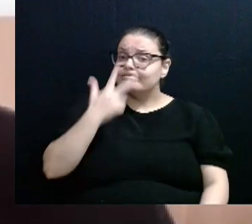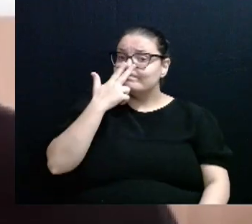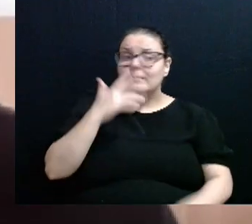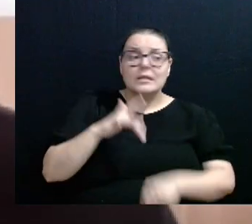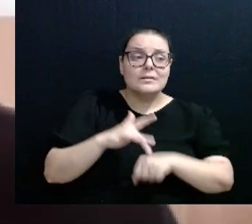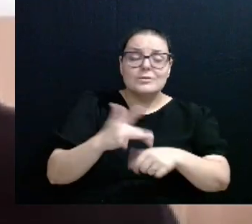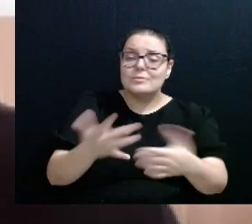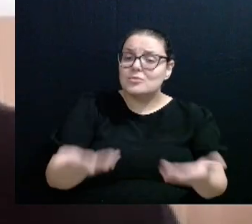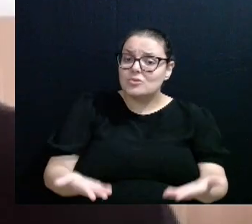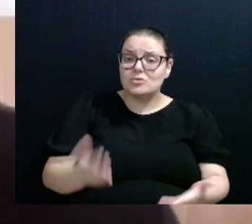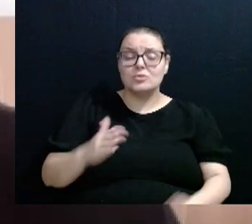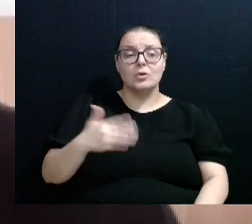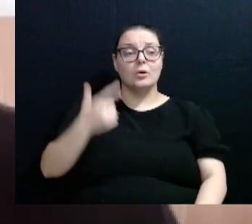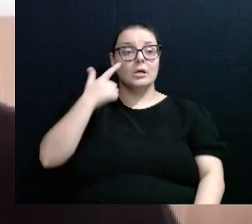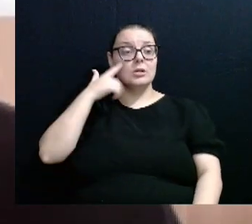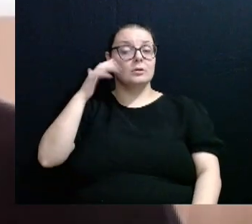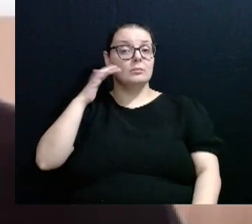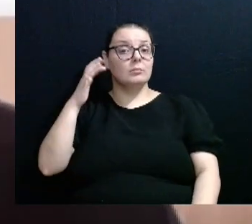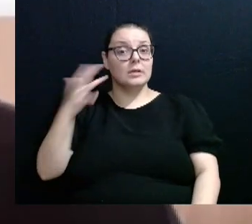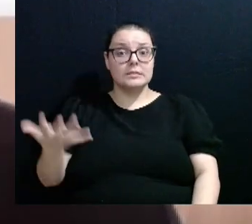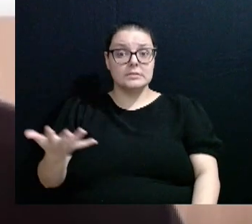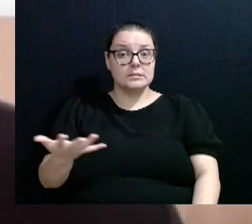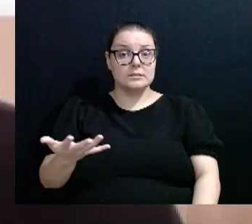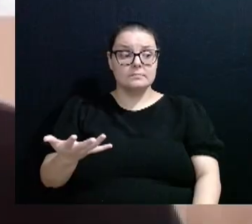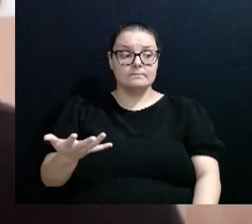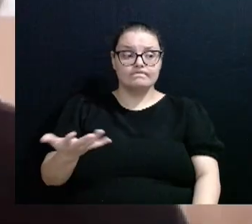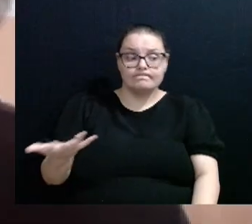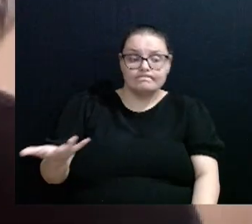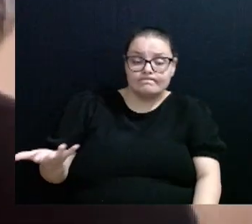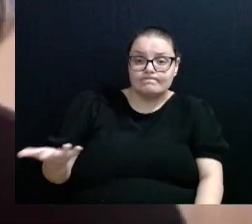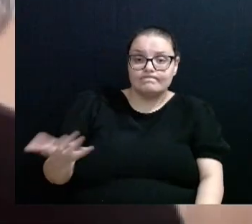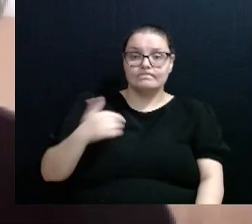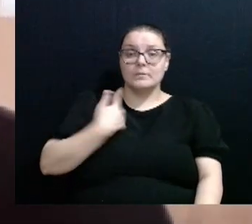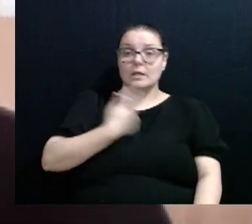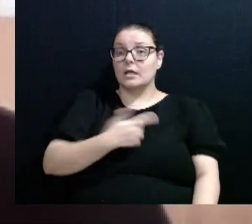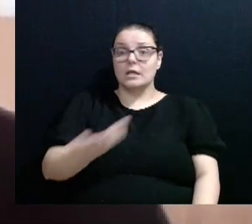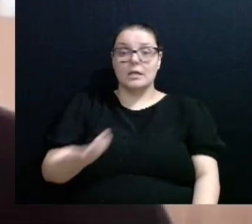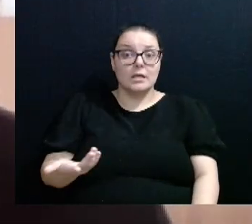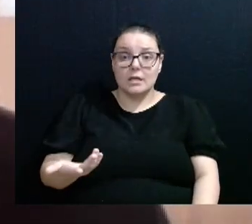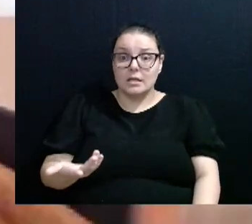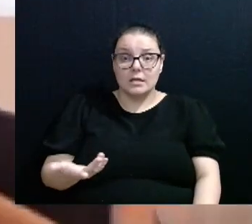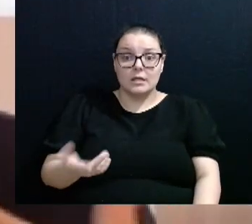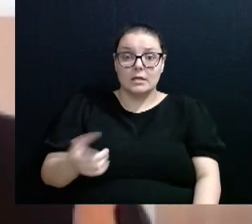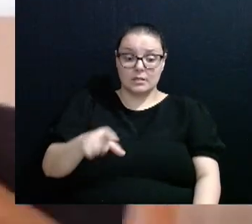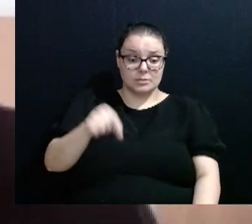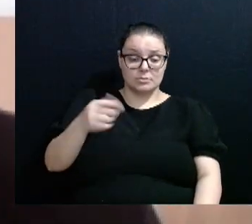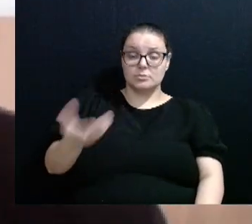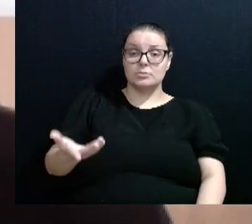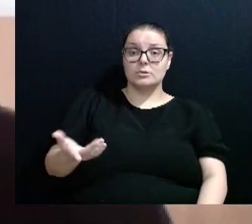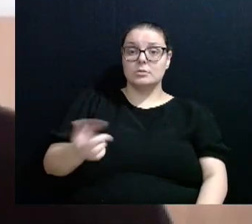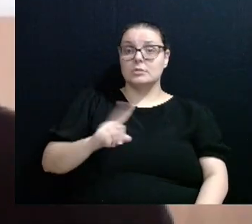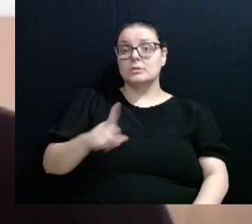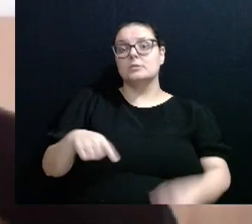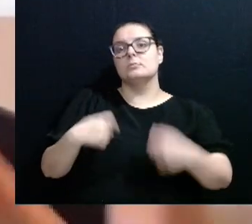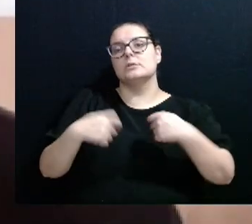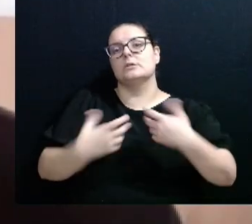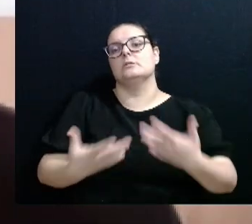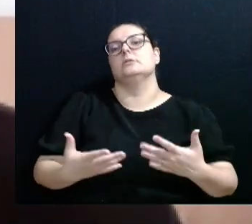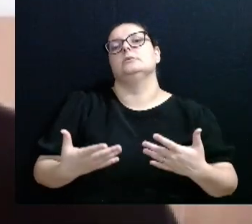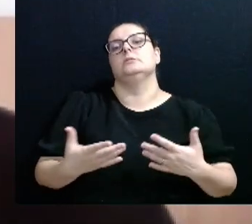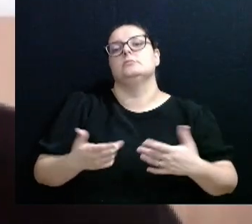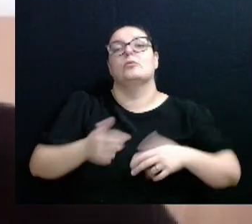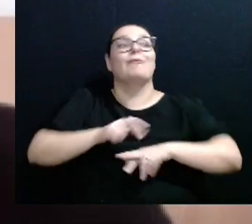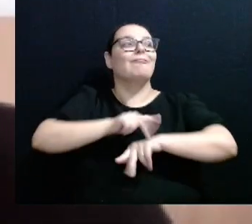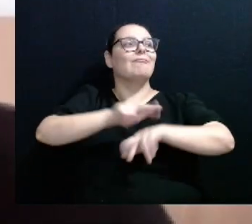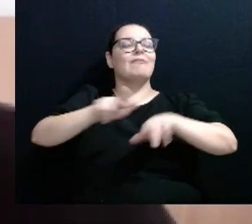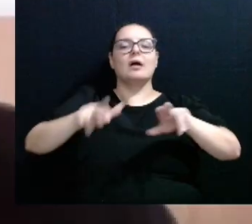você pensa, porque é nossa escolha, a gente não deveria ser tão cercado de o que